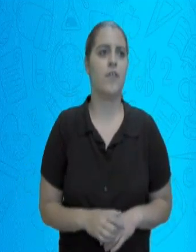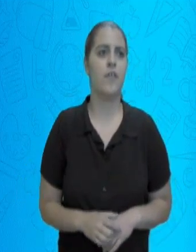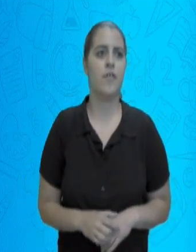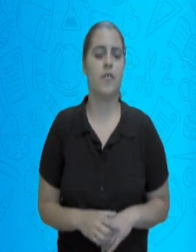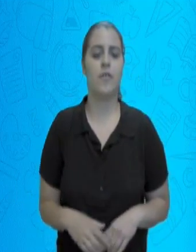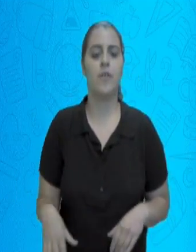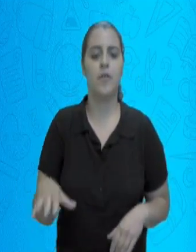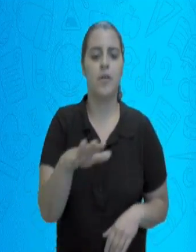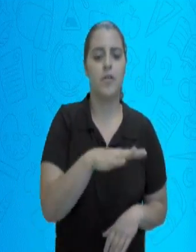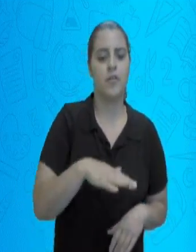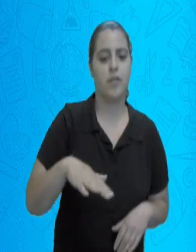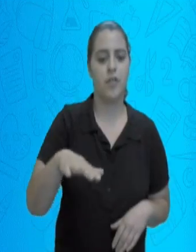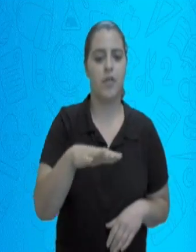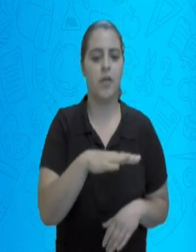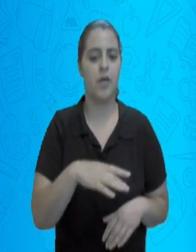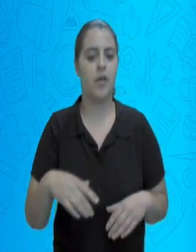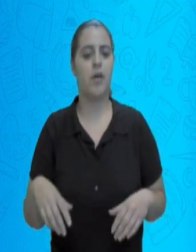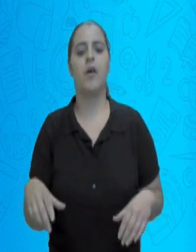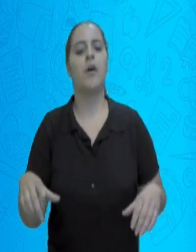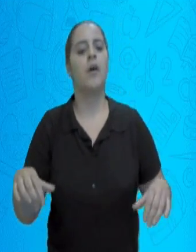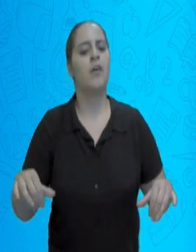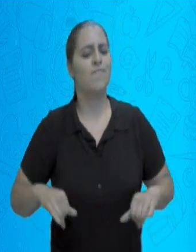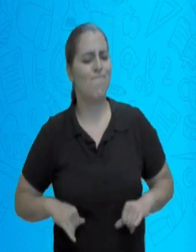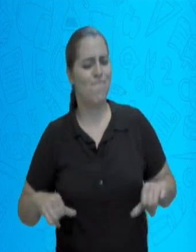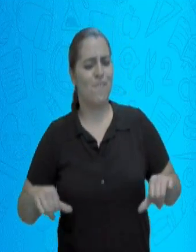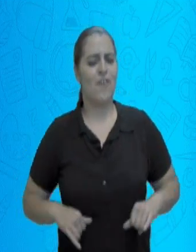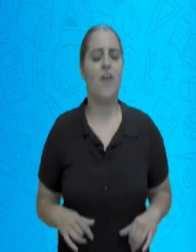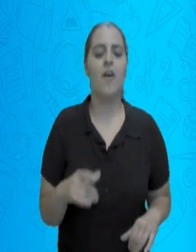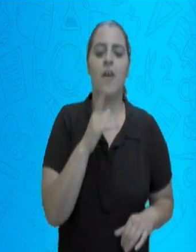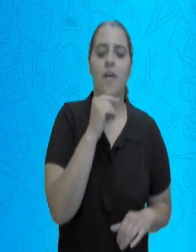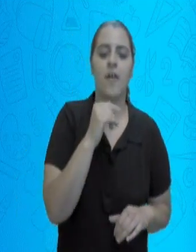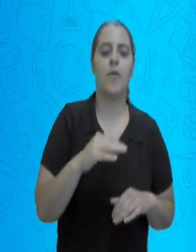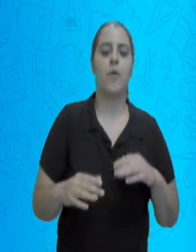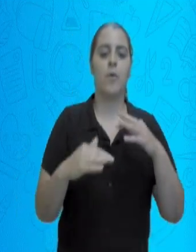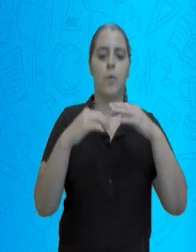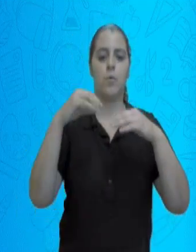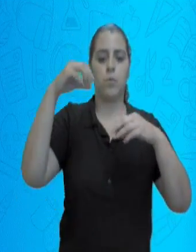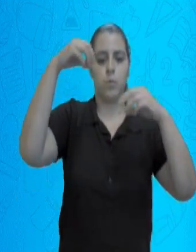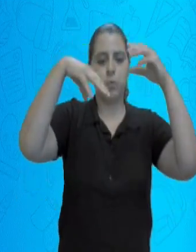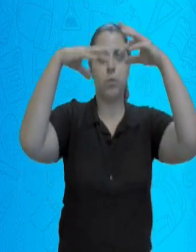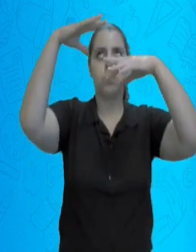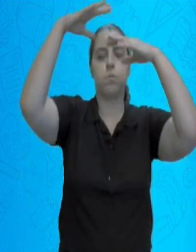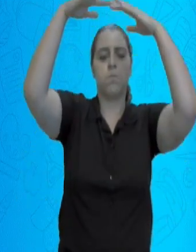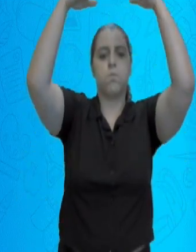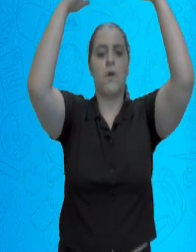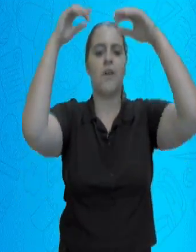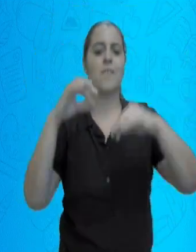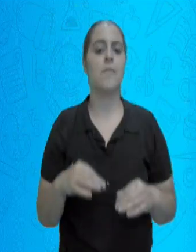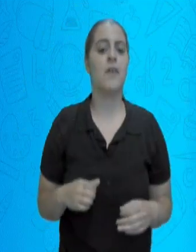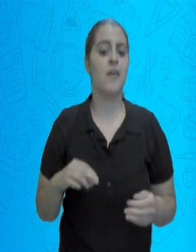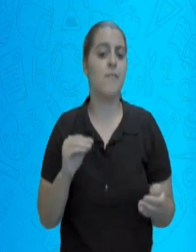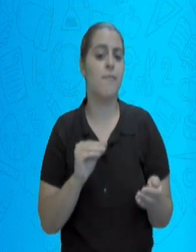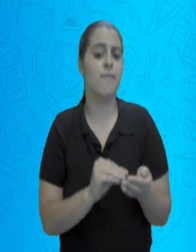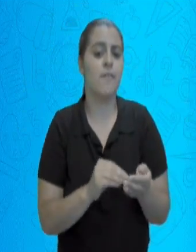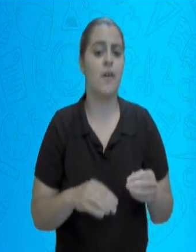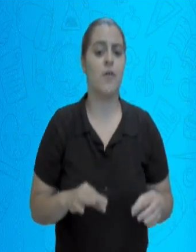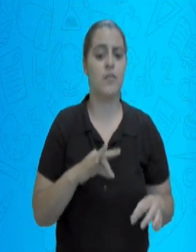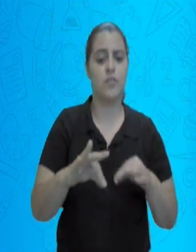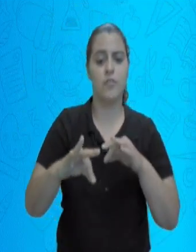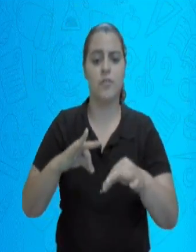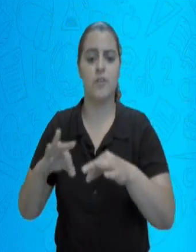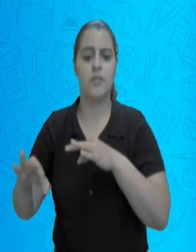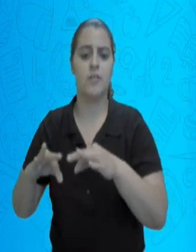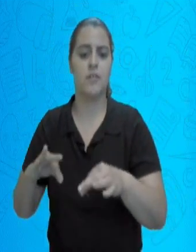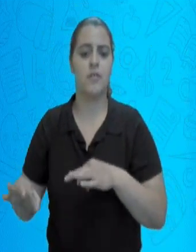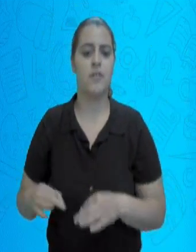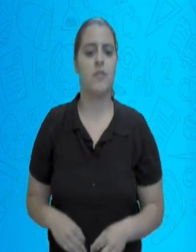que algumas áreas urbanizadas sofrem com as enchentes é resultado da falta de planejamento. Então, eu vou explicar isso aqui um